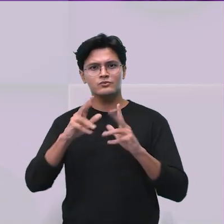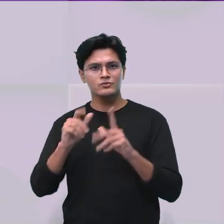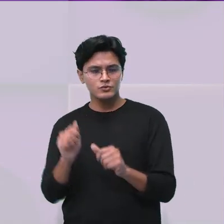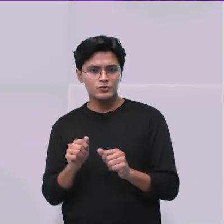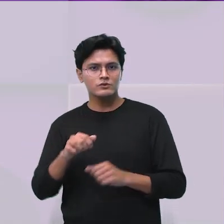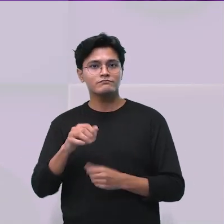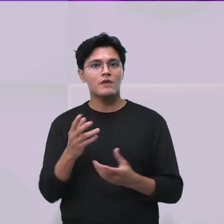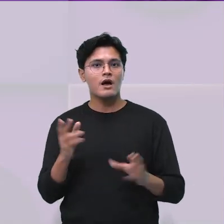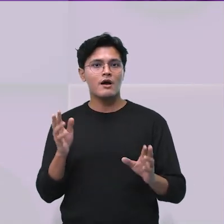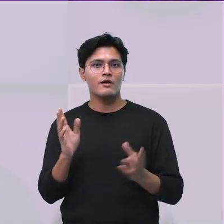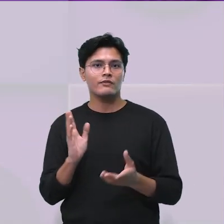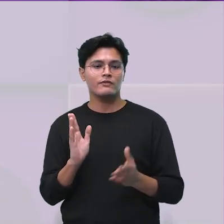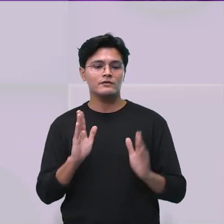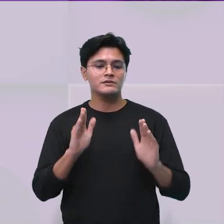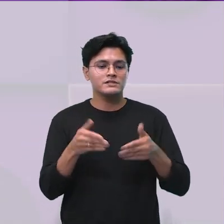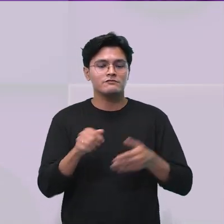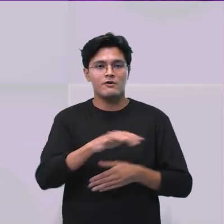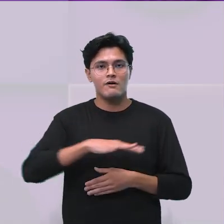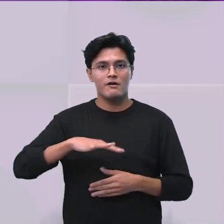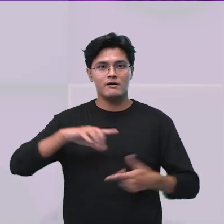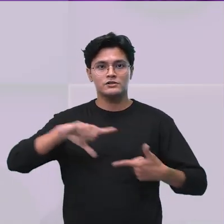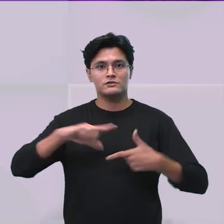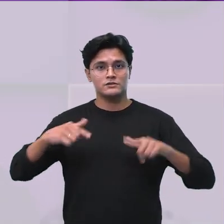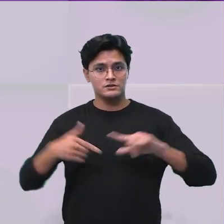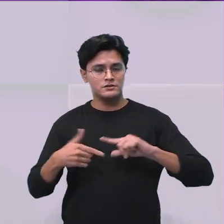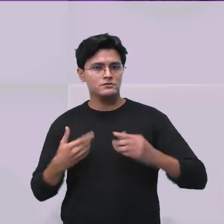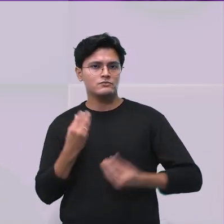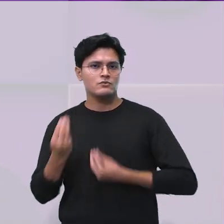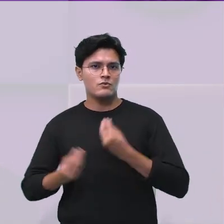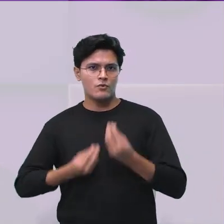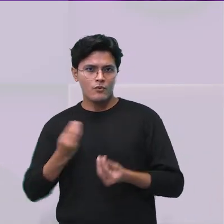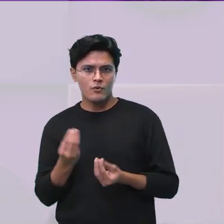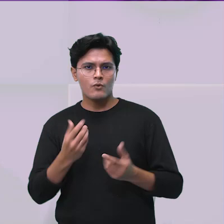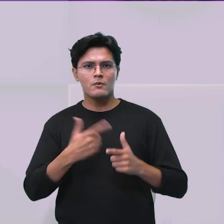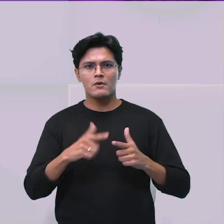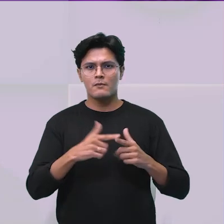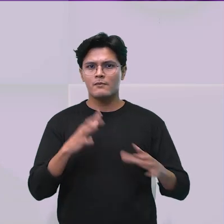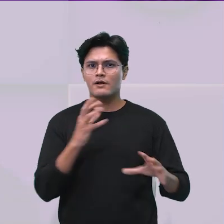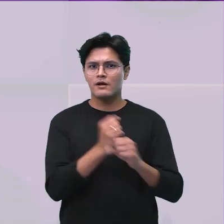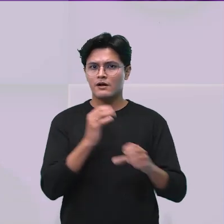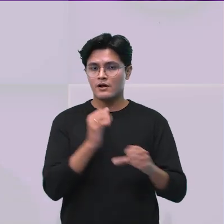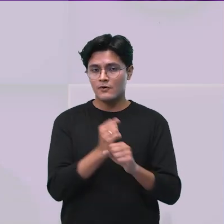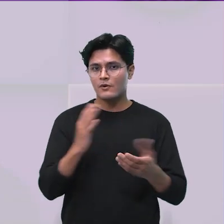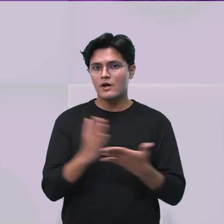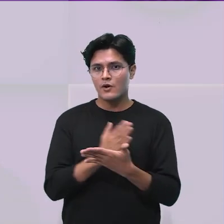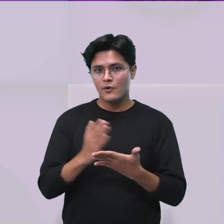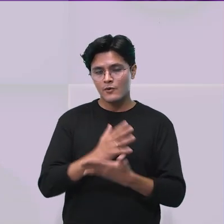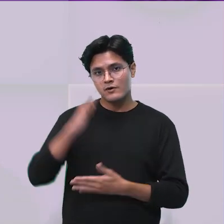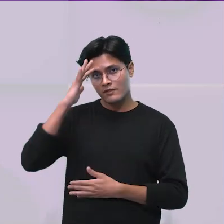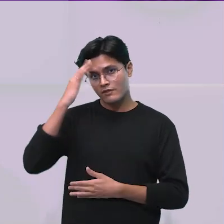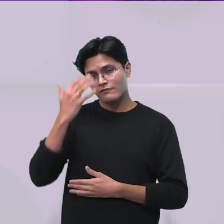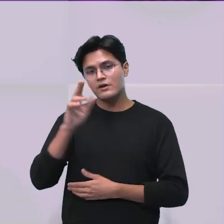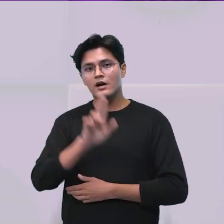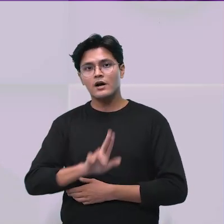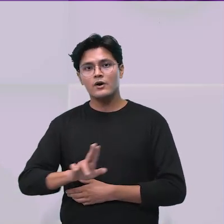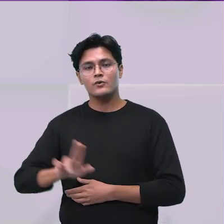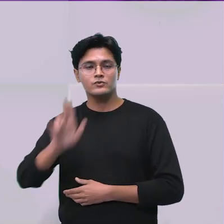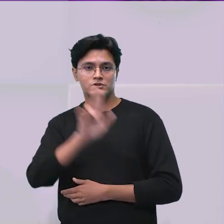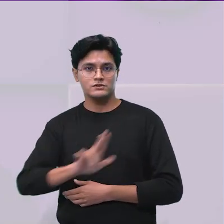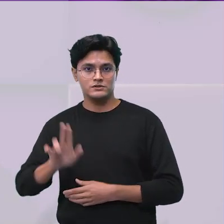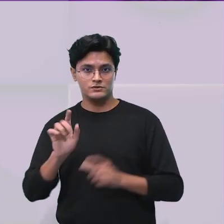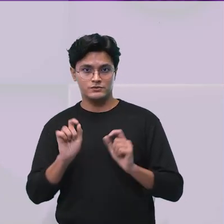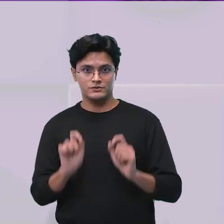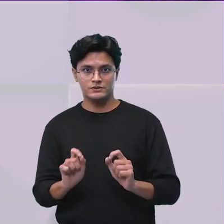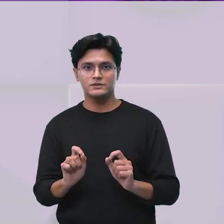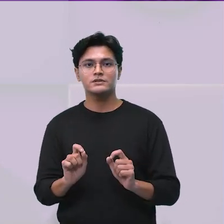gente consegue resolver alguns problemas relacionados à geometria, né? Utilizando